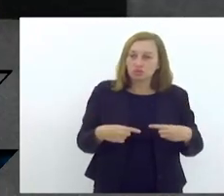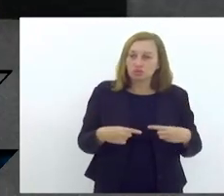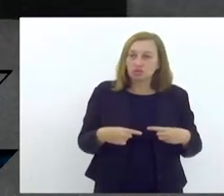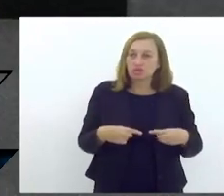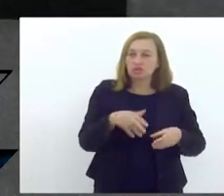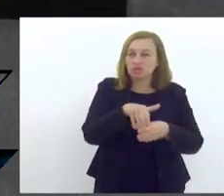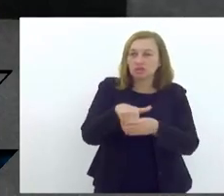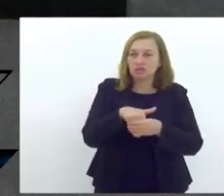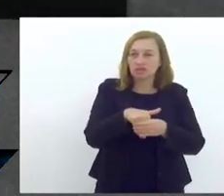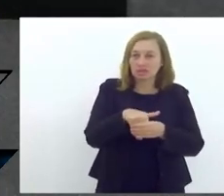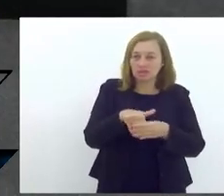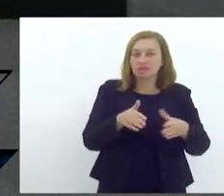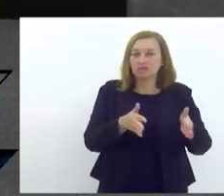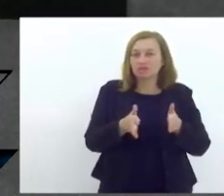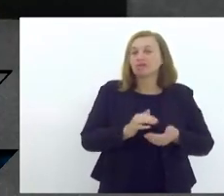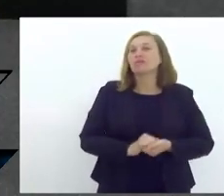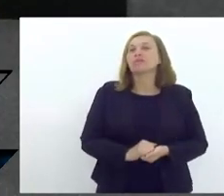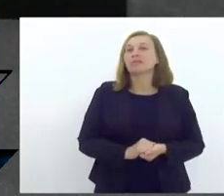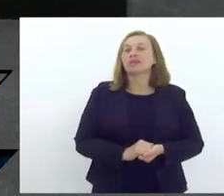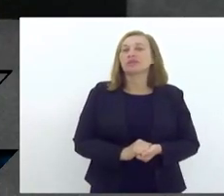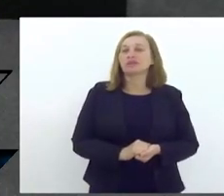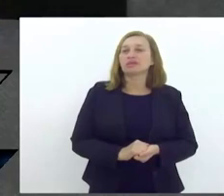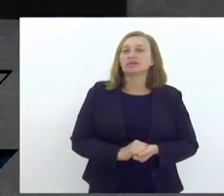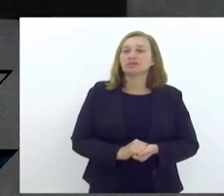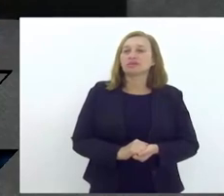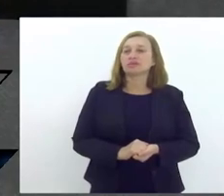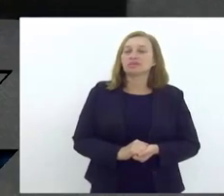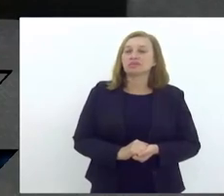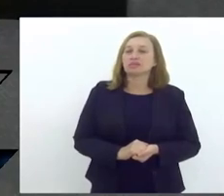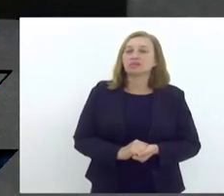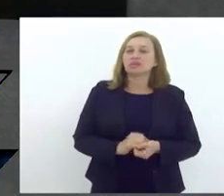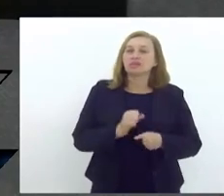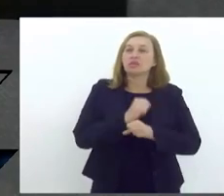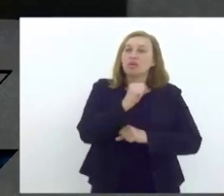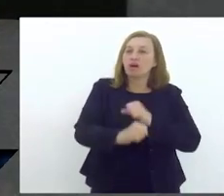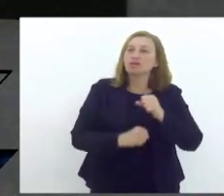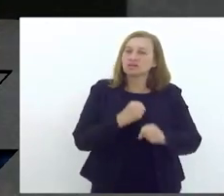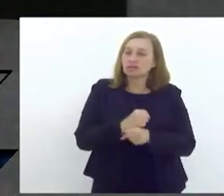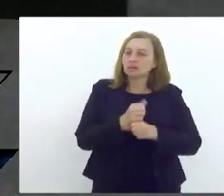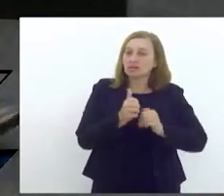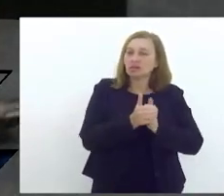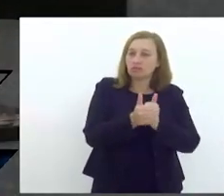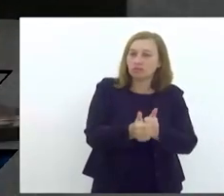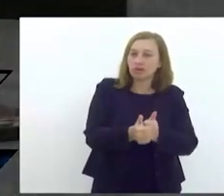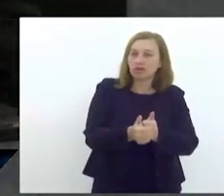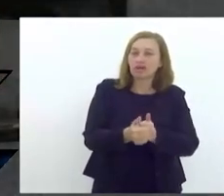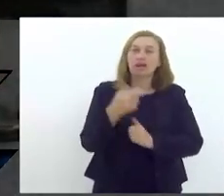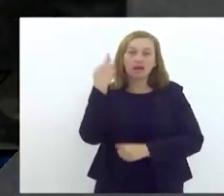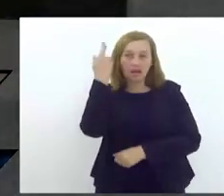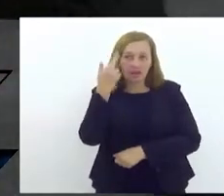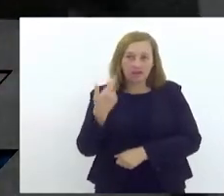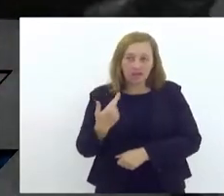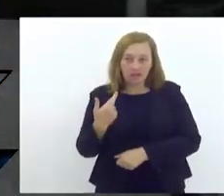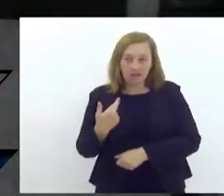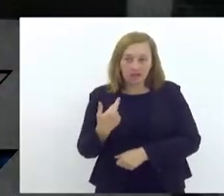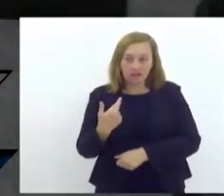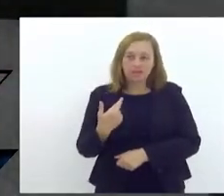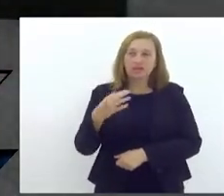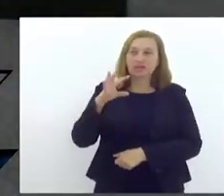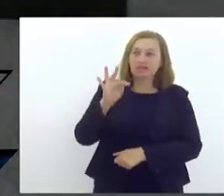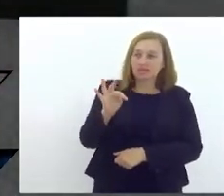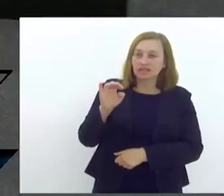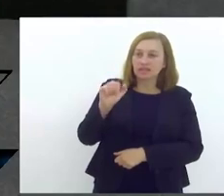candidaturas para o pleito do ano que vem temos a acompanhar a Renata que aqui está presente temos o companheiro